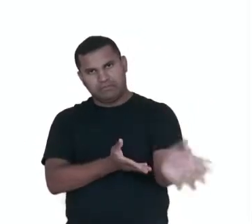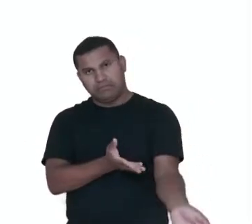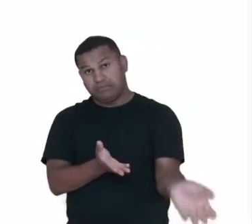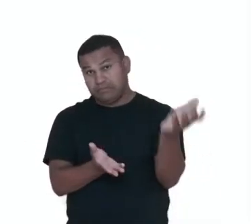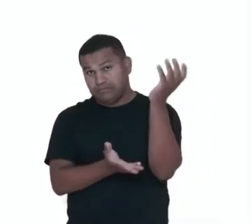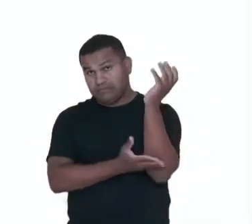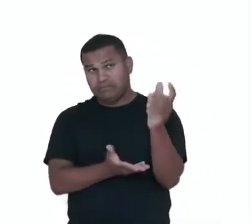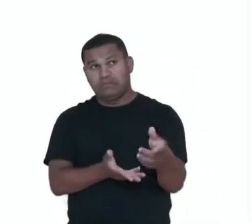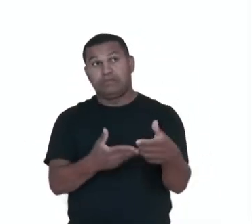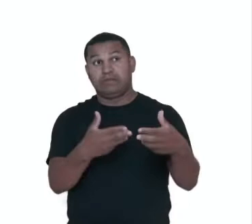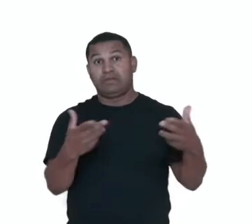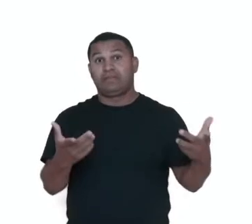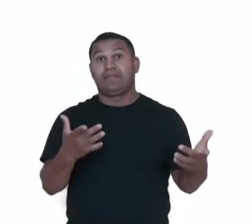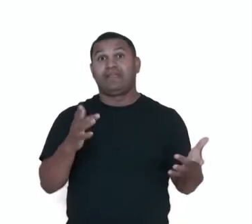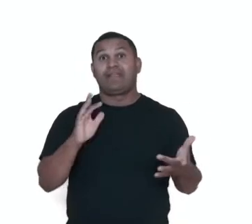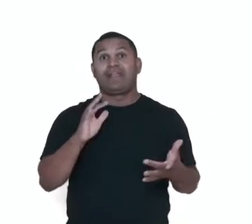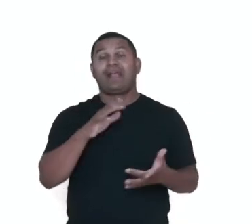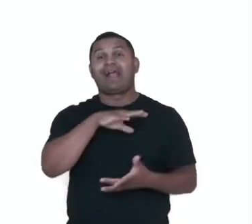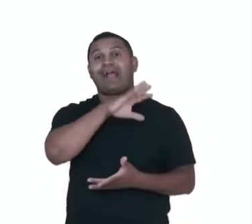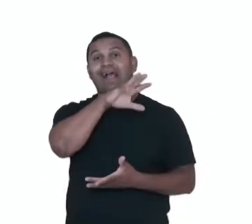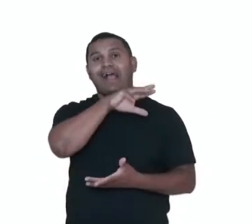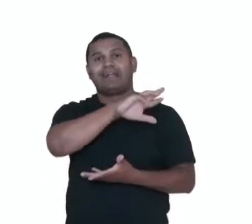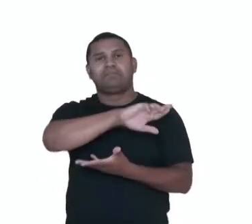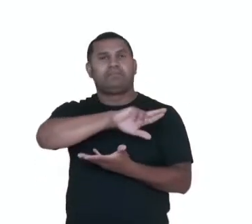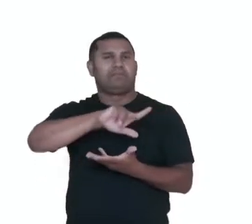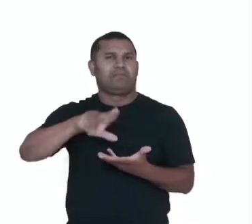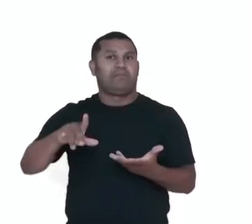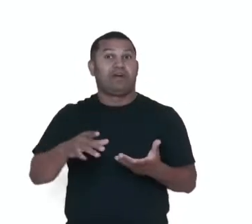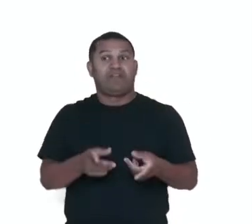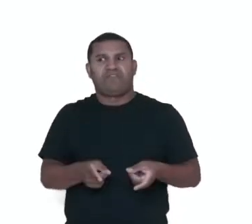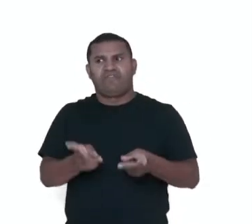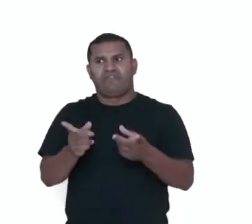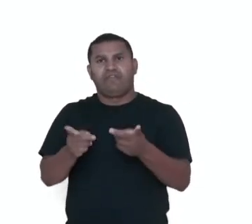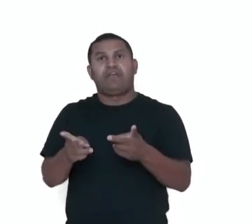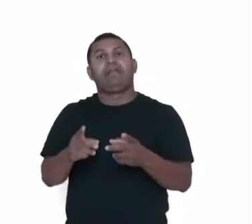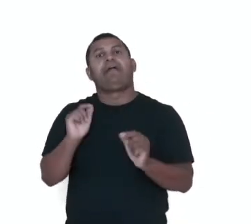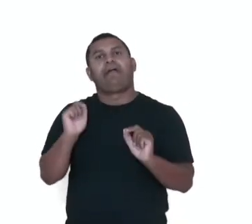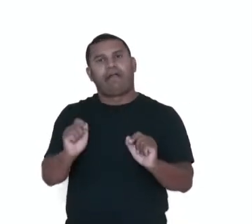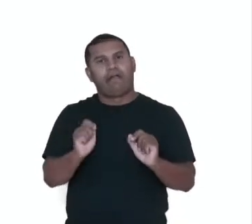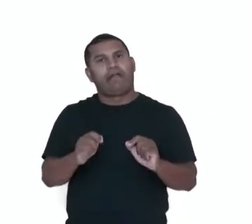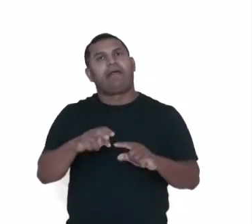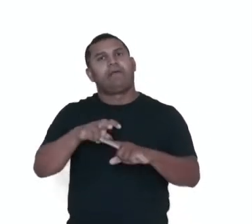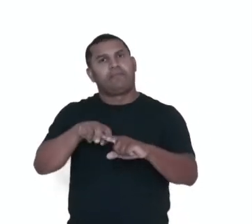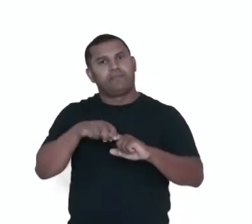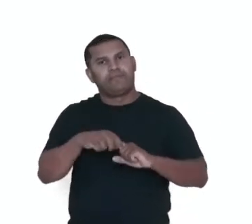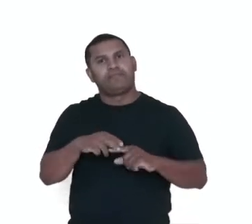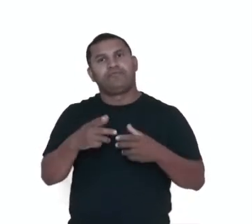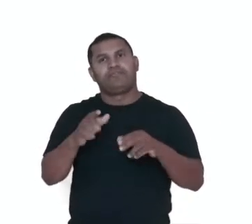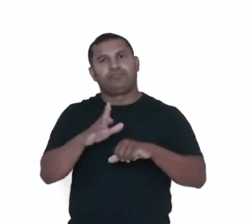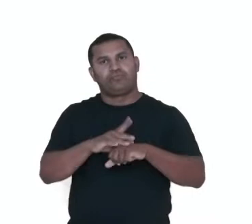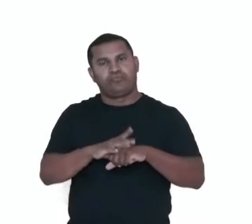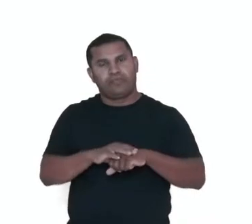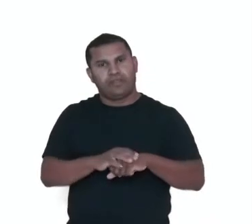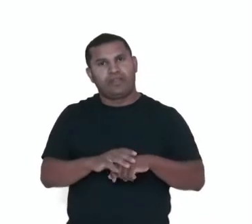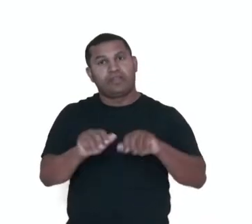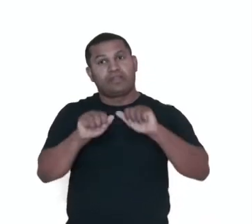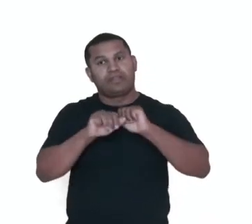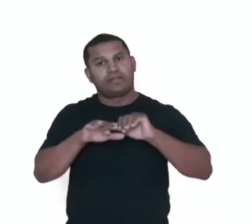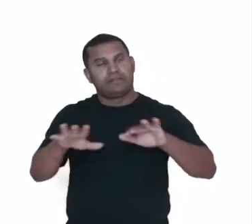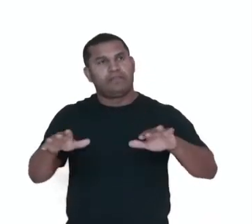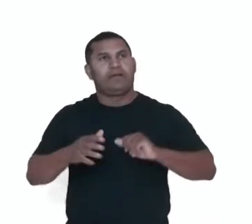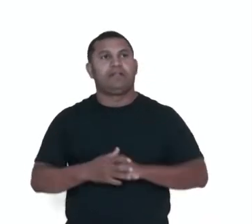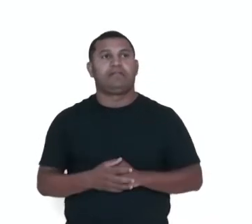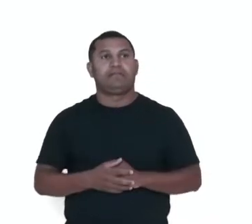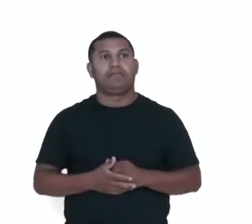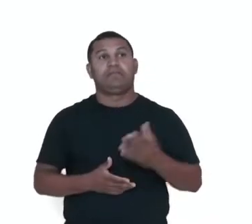contribuem para o surgimento de patógenos com potencial epidêmico. Nos últimos anos, eles favoreceram o aparecimento do HIV, do Ebola e